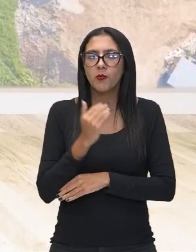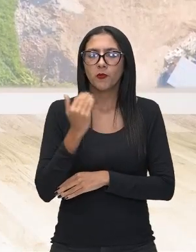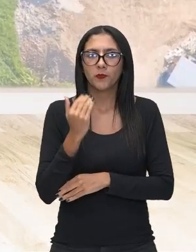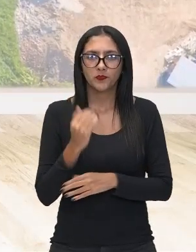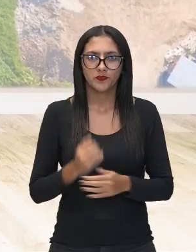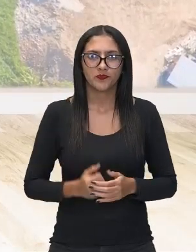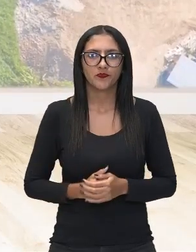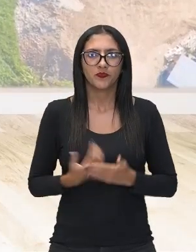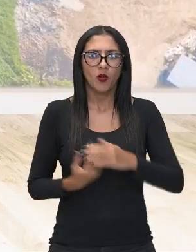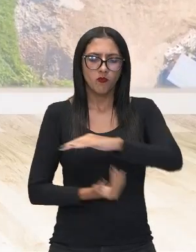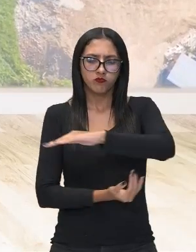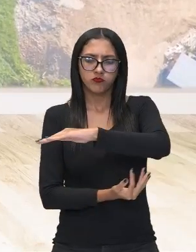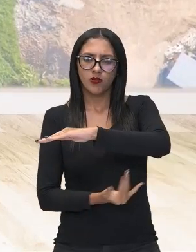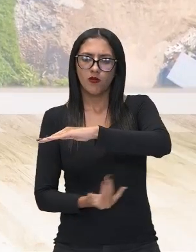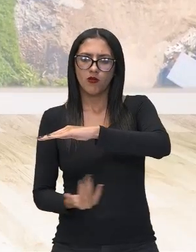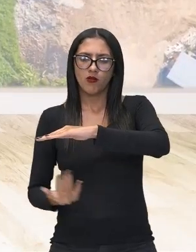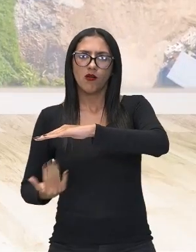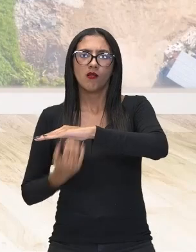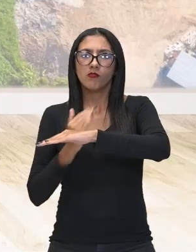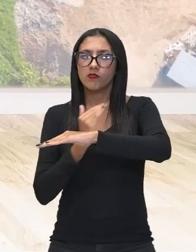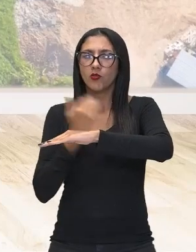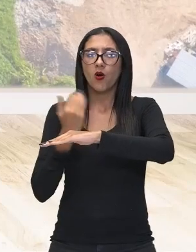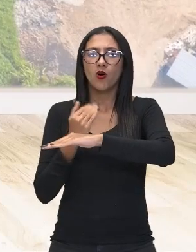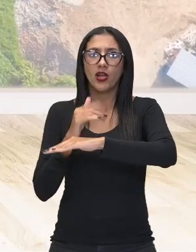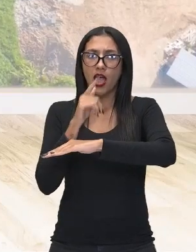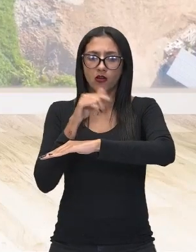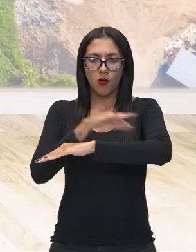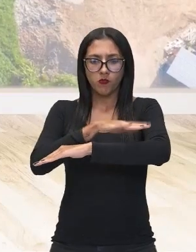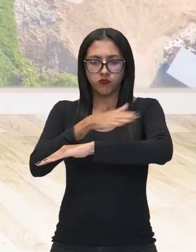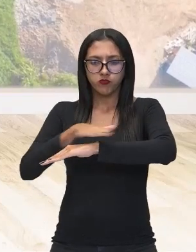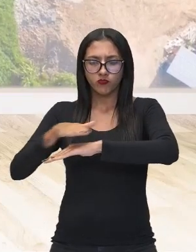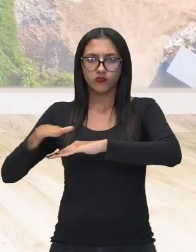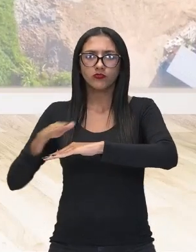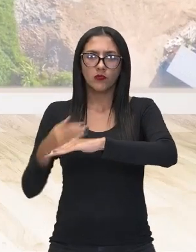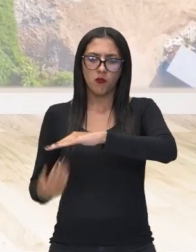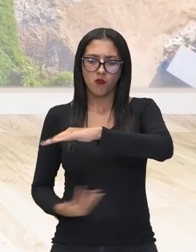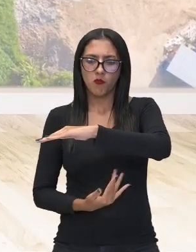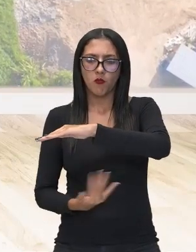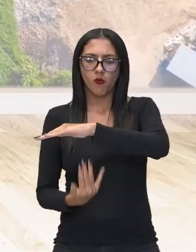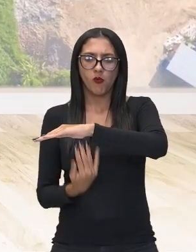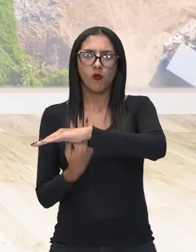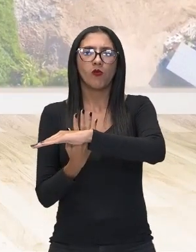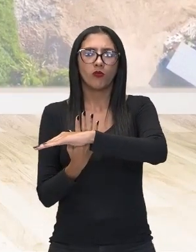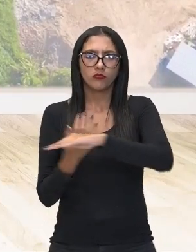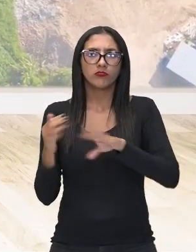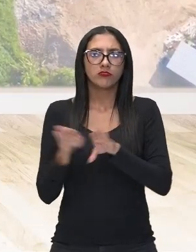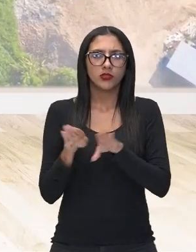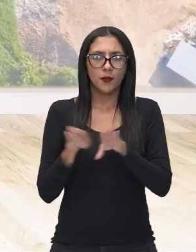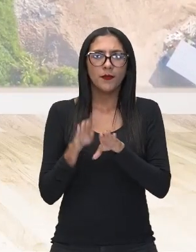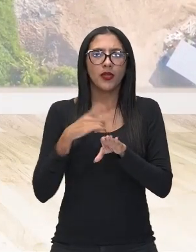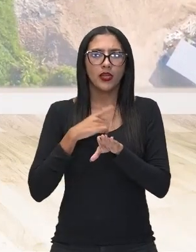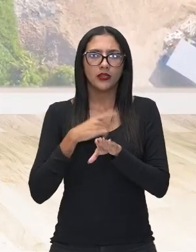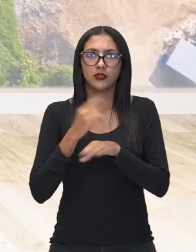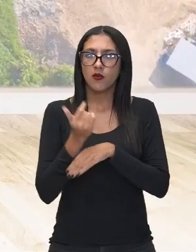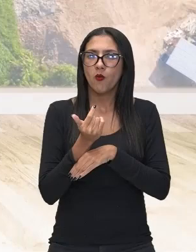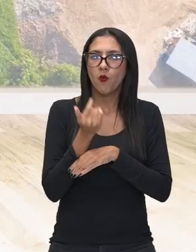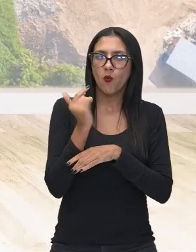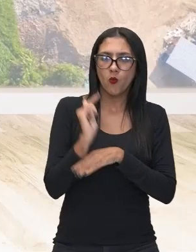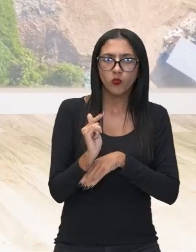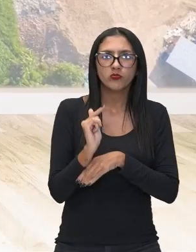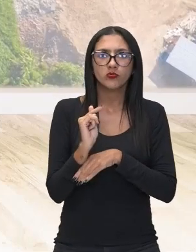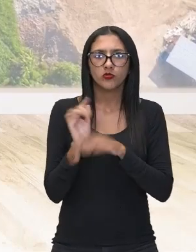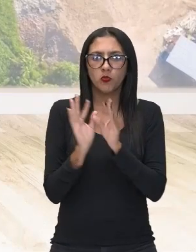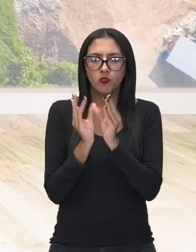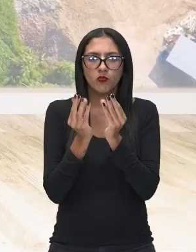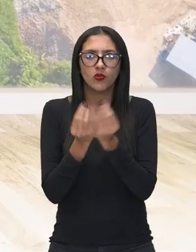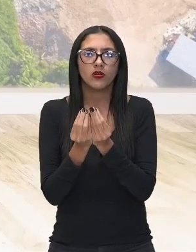de fundo morrem, vai aumentar ali a proliferação de micro-organismos aeróbicos que se